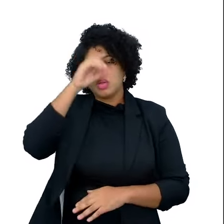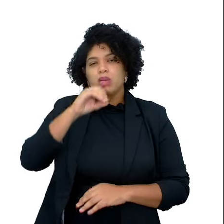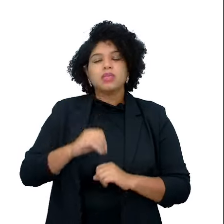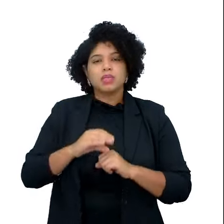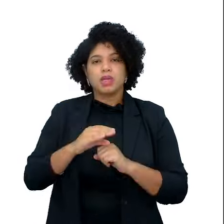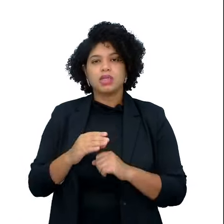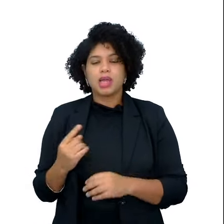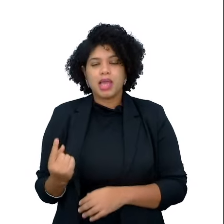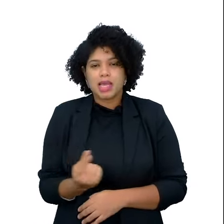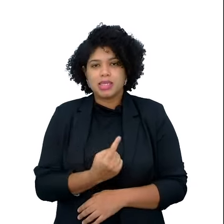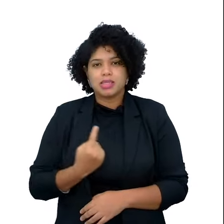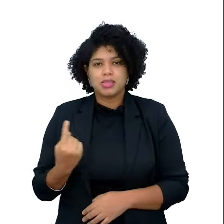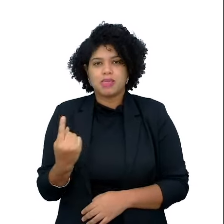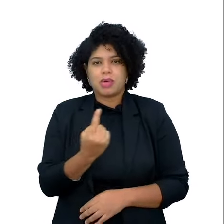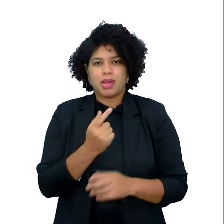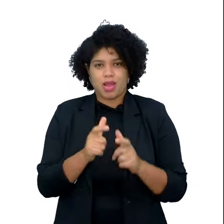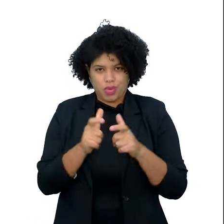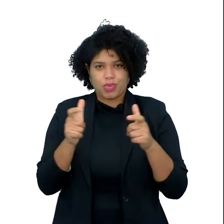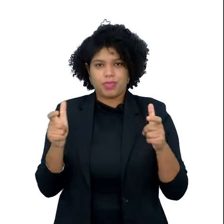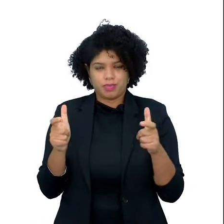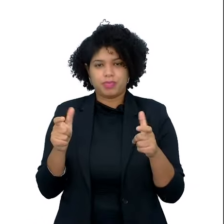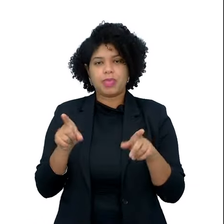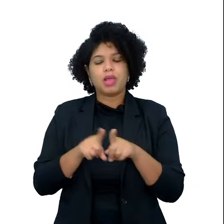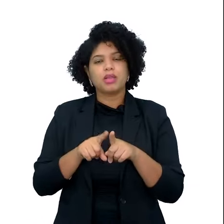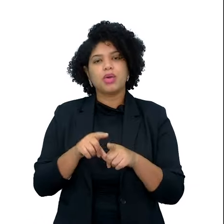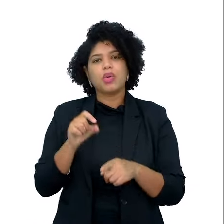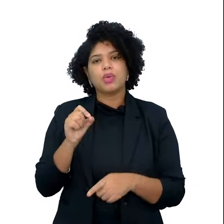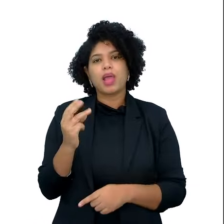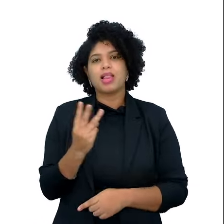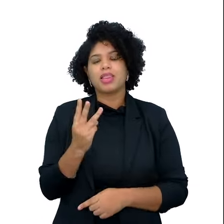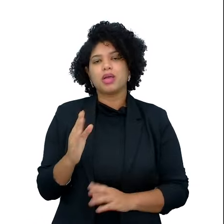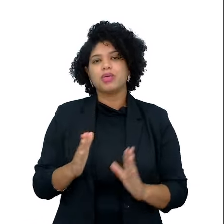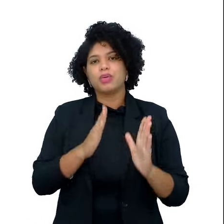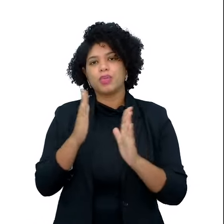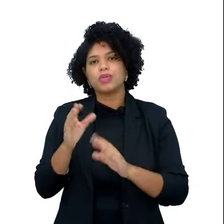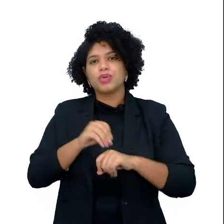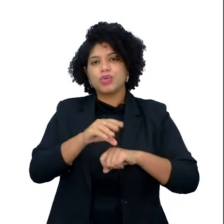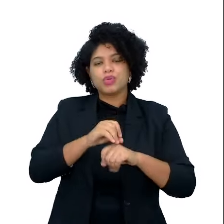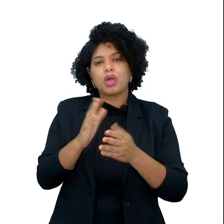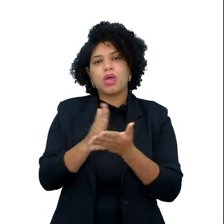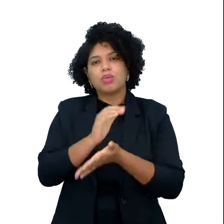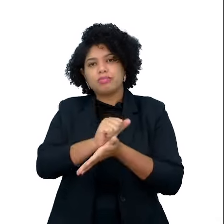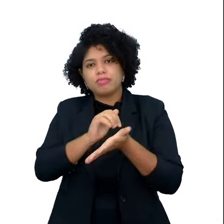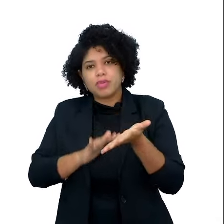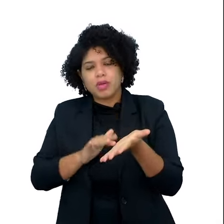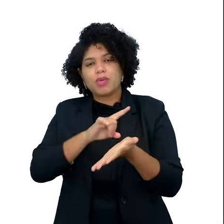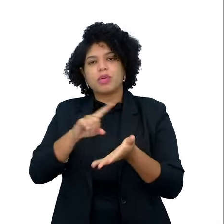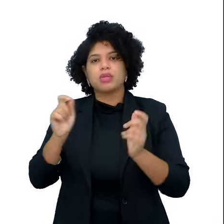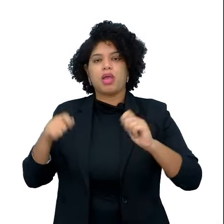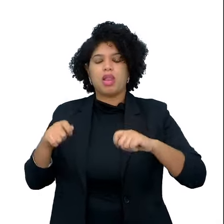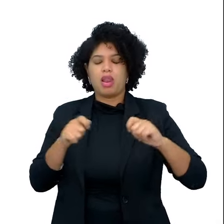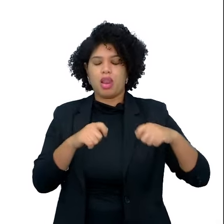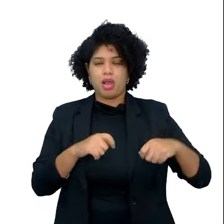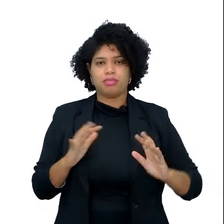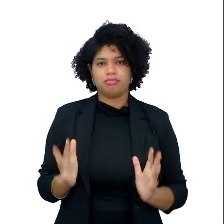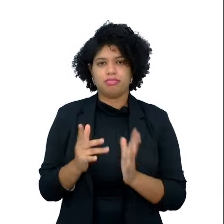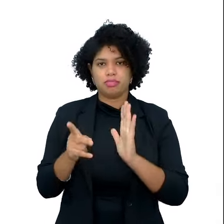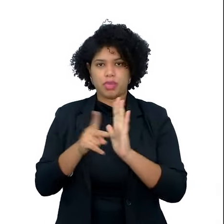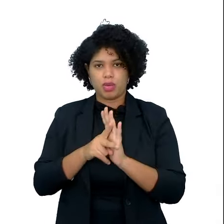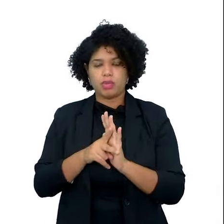espiral para trabalhar. E no terceiro momento, a gente vai sugerir algumas atividades que vocês podem desenvolver